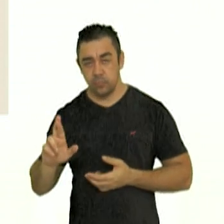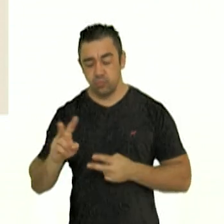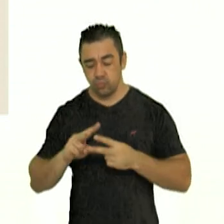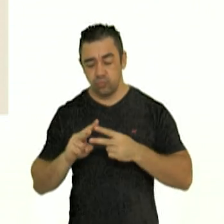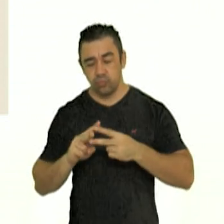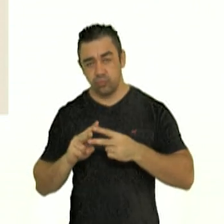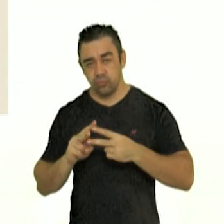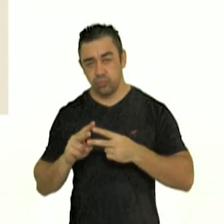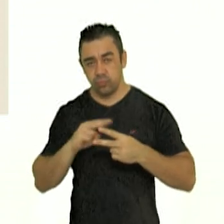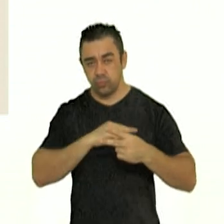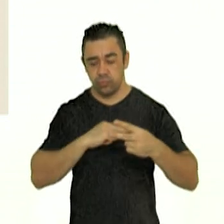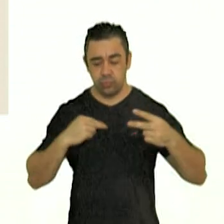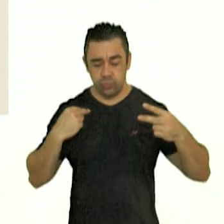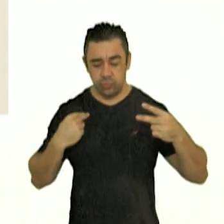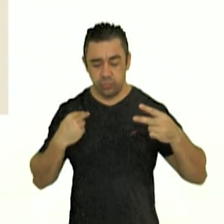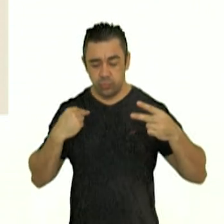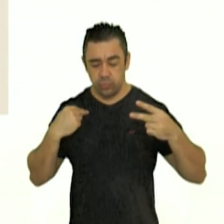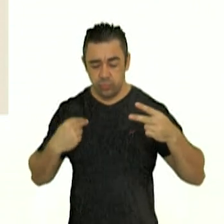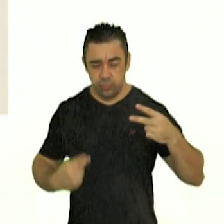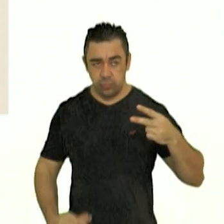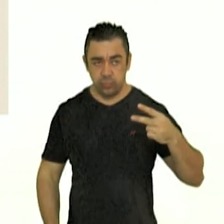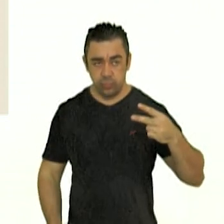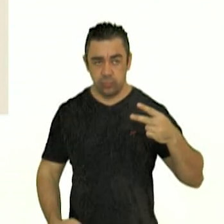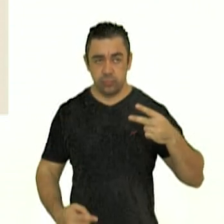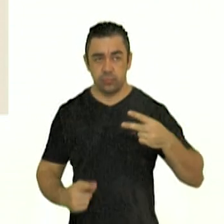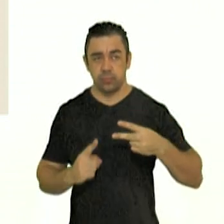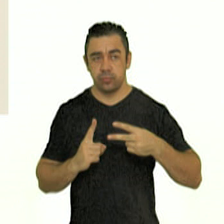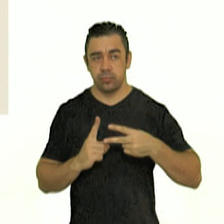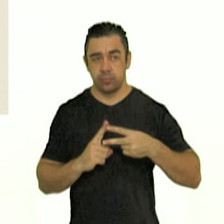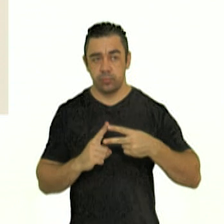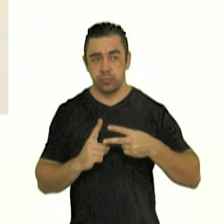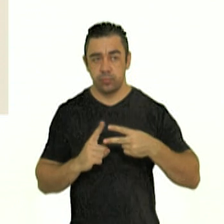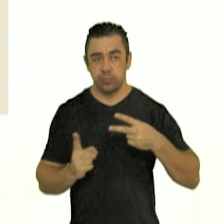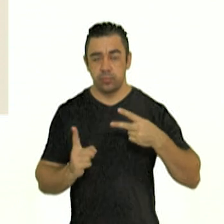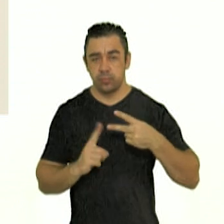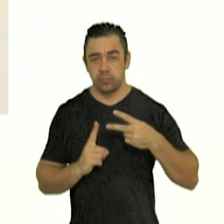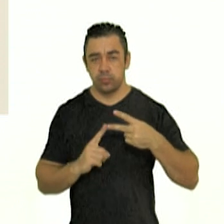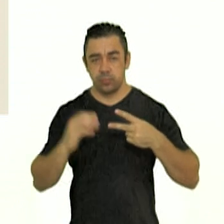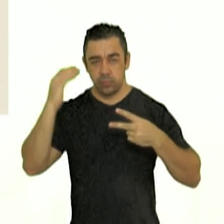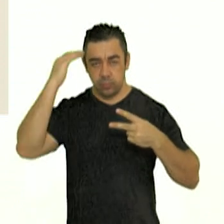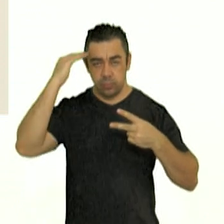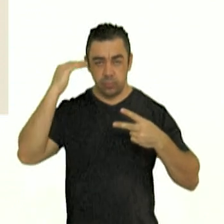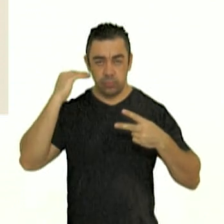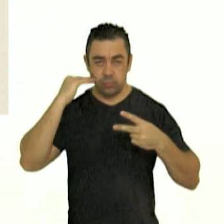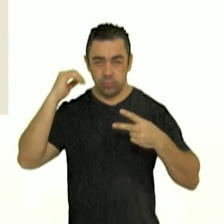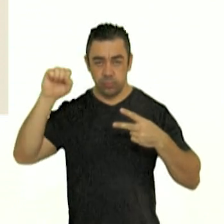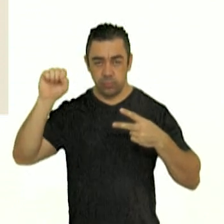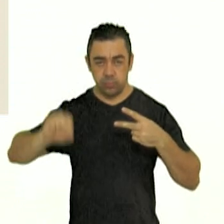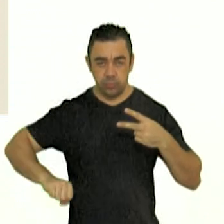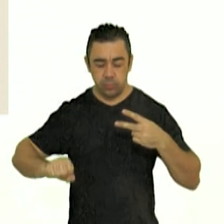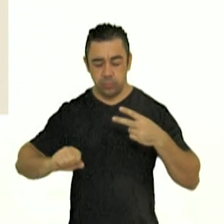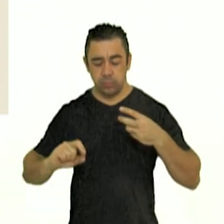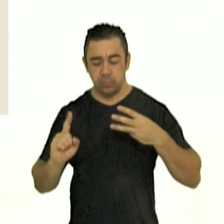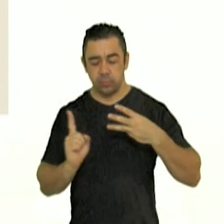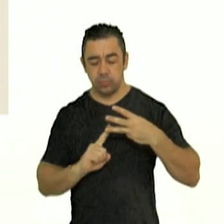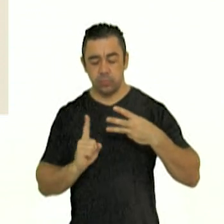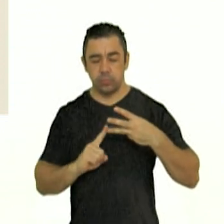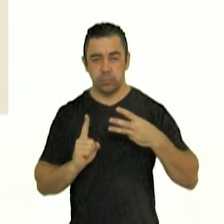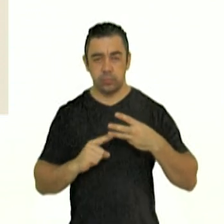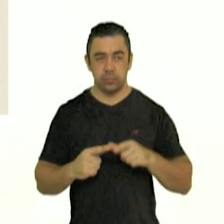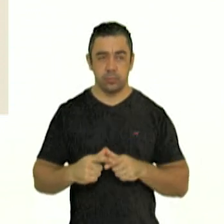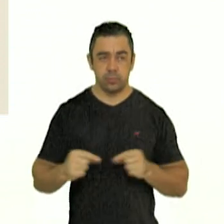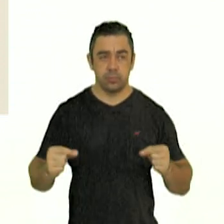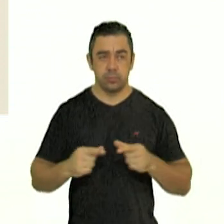aí seriam China, 3, né? Dá para destacar 3, perdão. A China, a Coreia do Sul e o Japão, falando